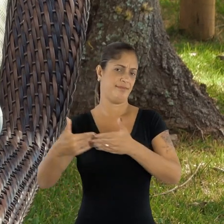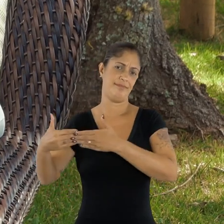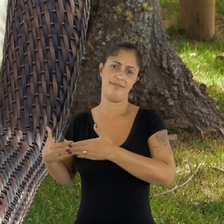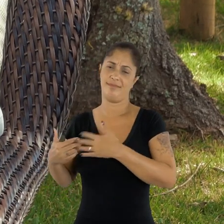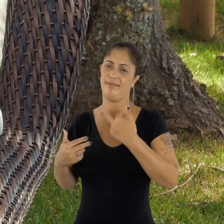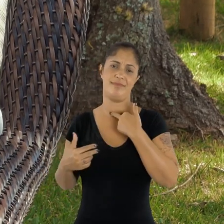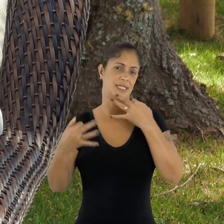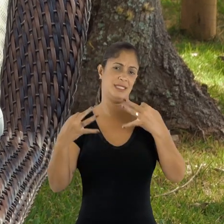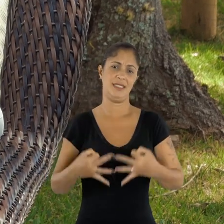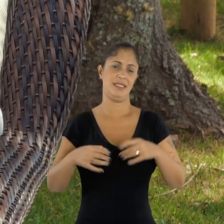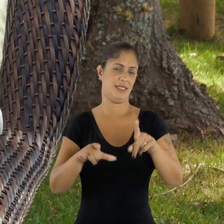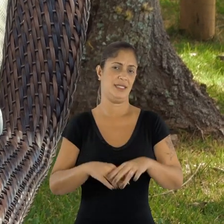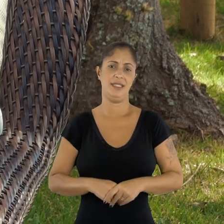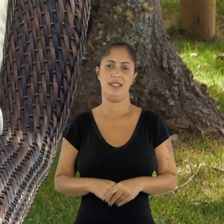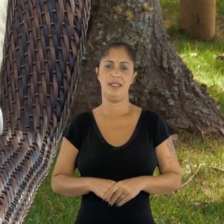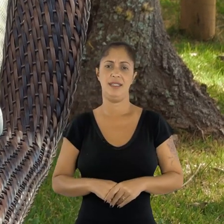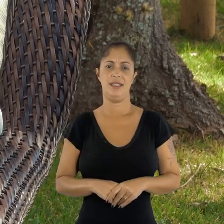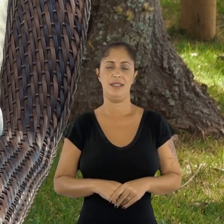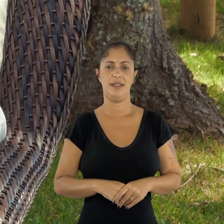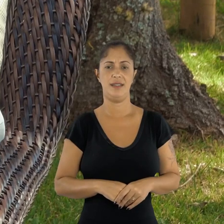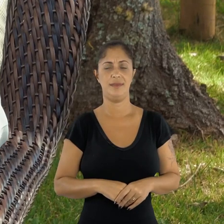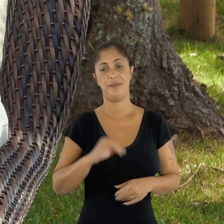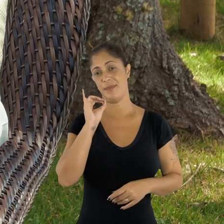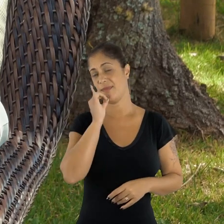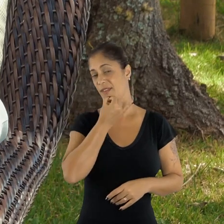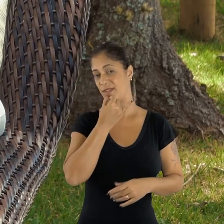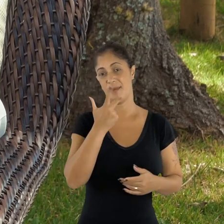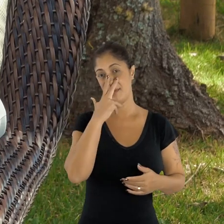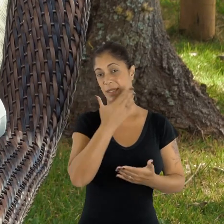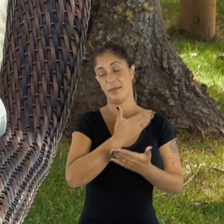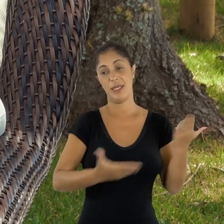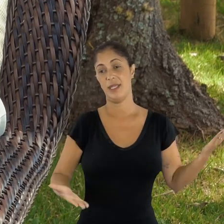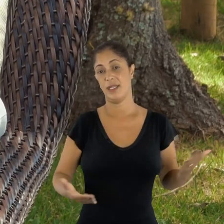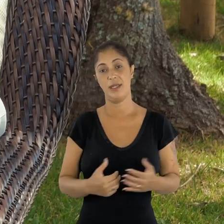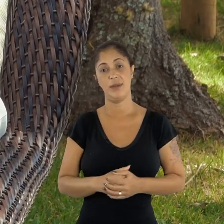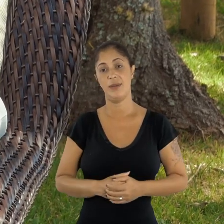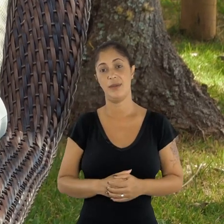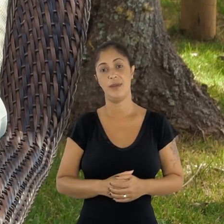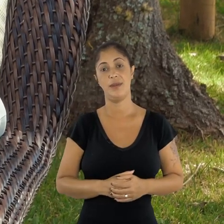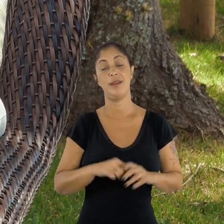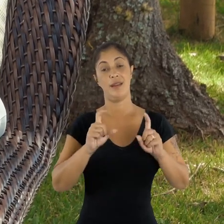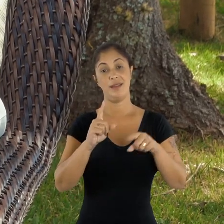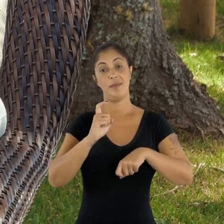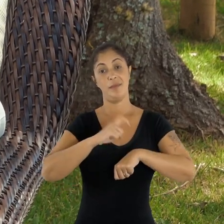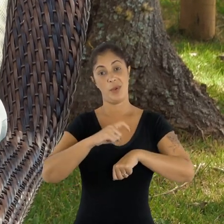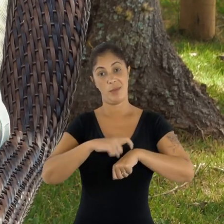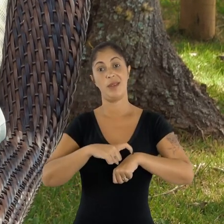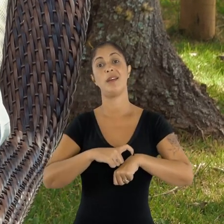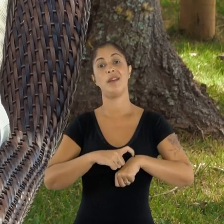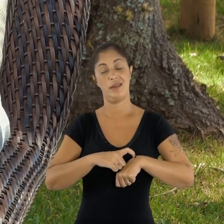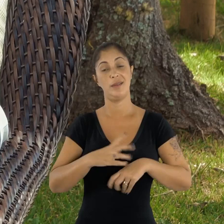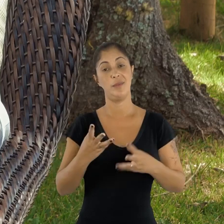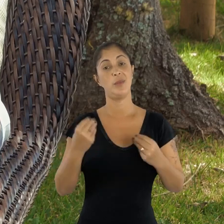a gente vai sair, né? A gente não vai gastar energia nisso, não. A gente achou que, infelizmente, perdemos esse